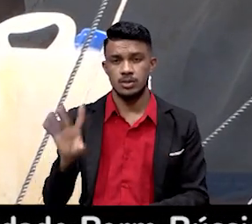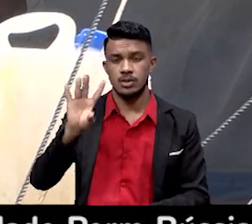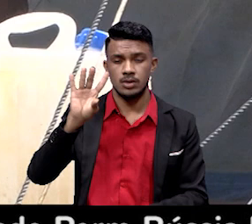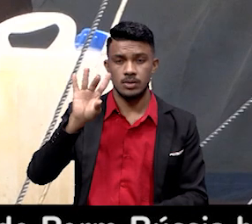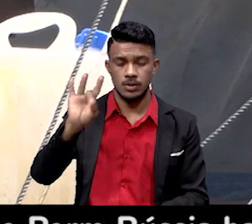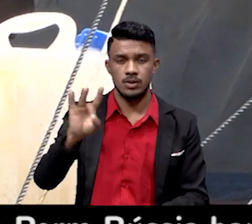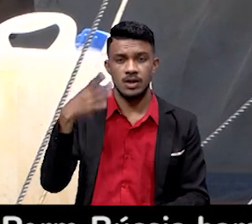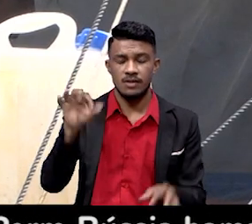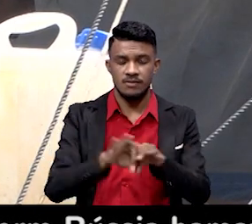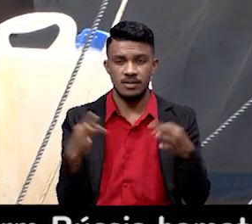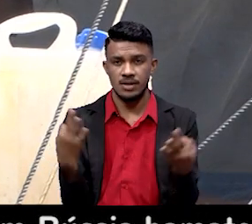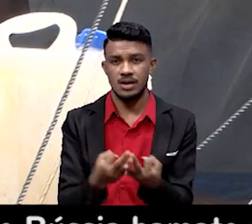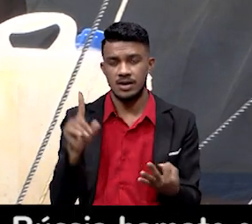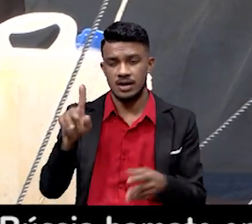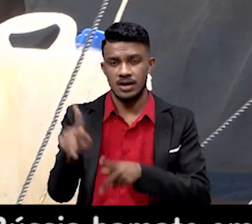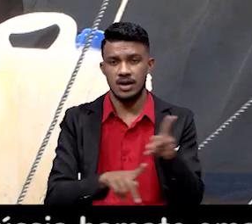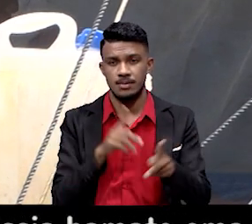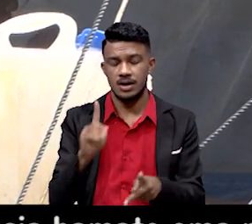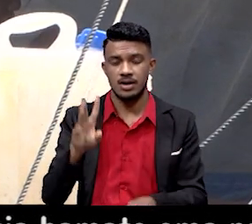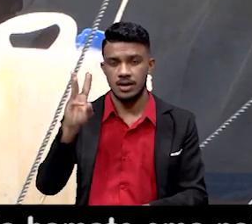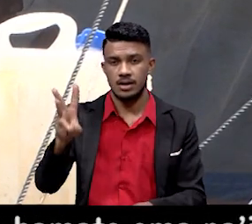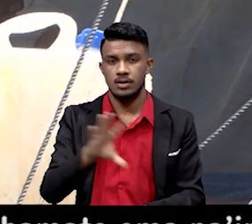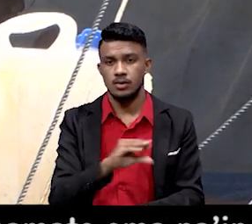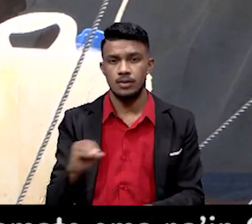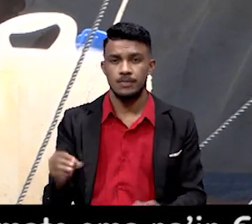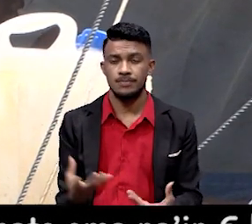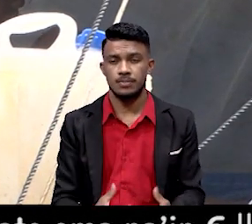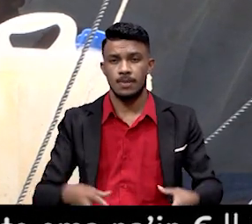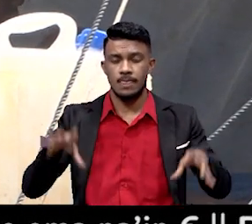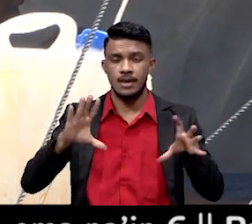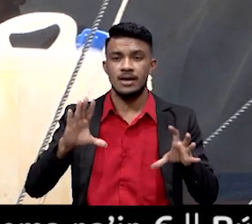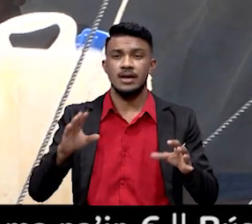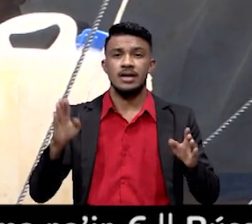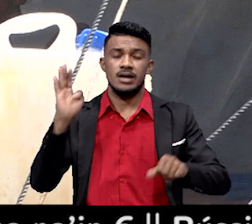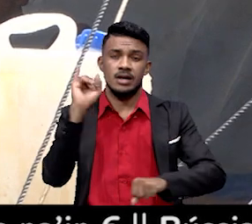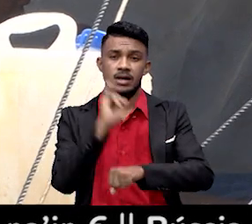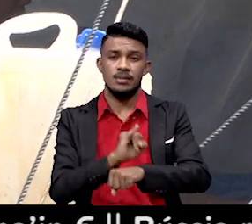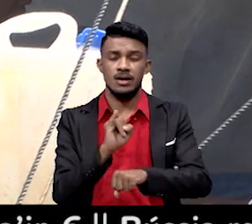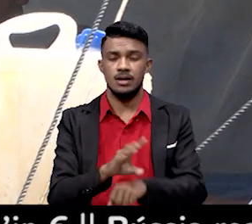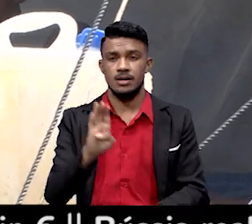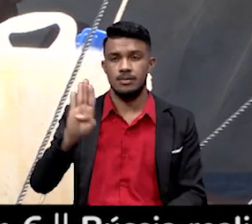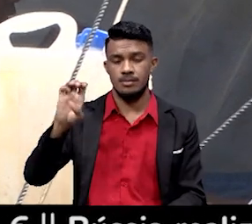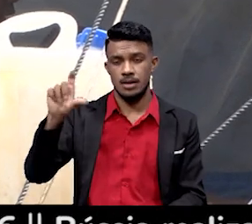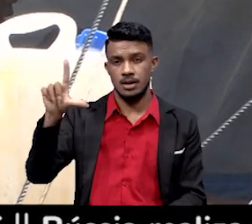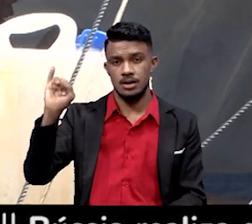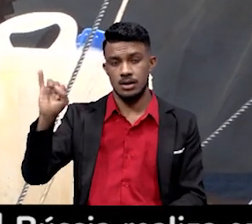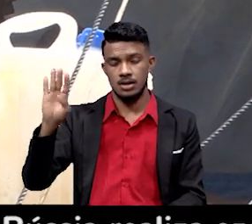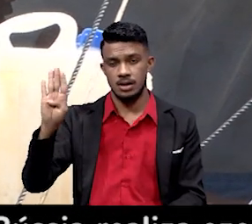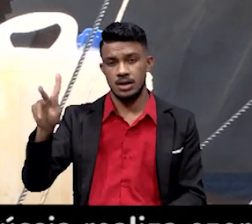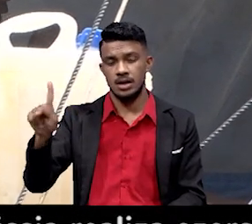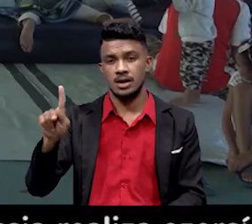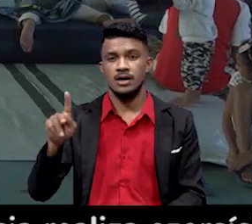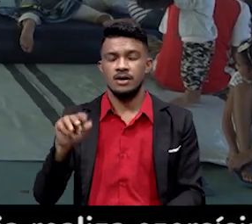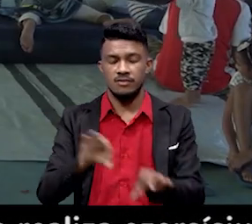ia família ida Emanang Neng, Campo Deslocado Capela Belik ia Familia Rua Nulu Resing Hitu,